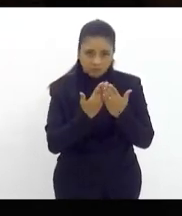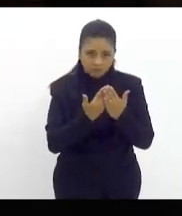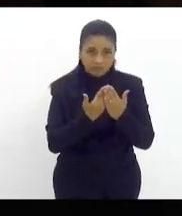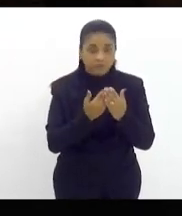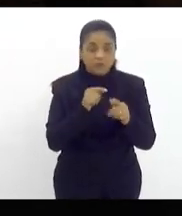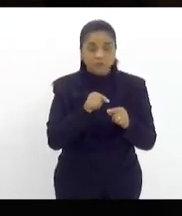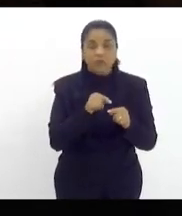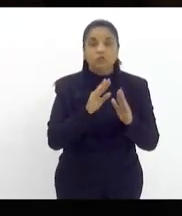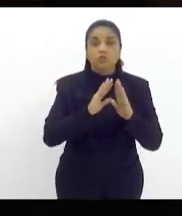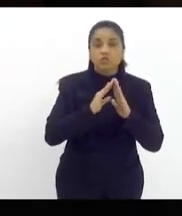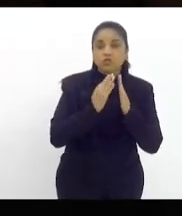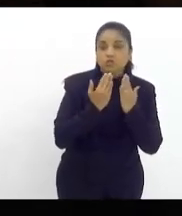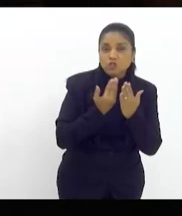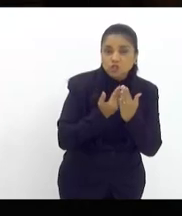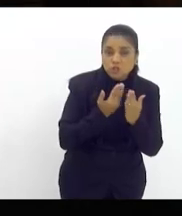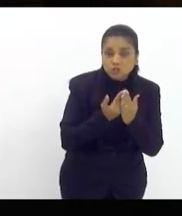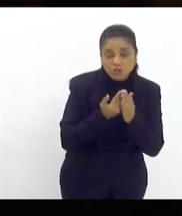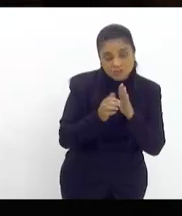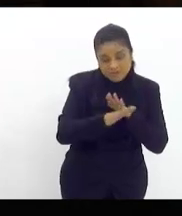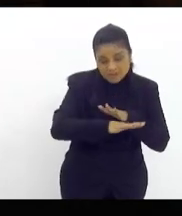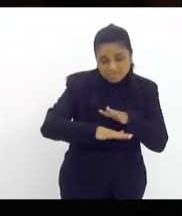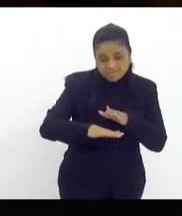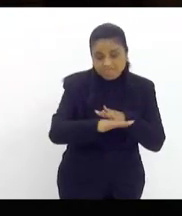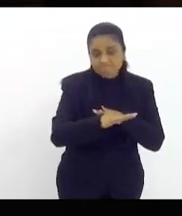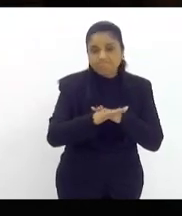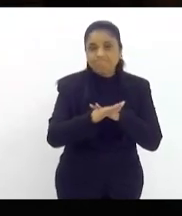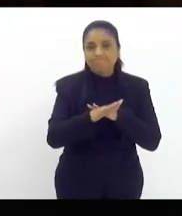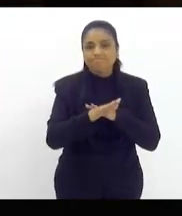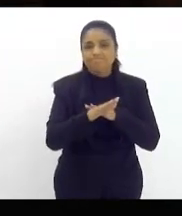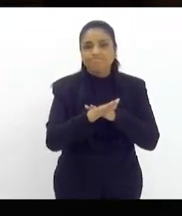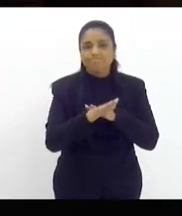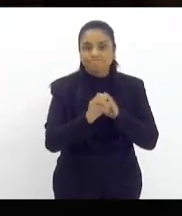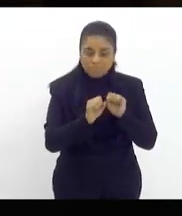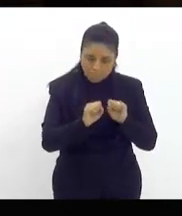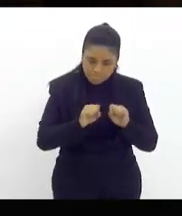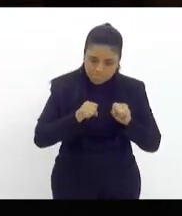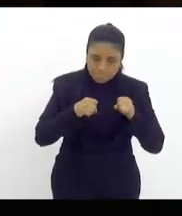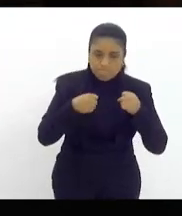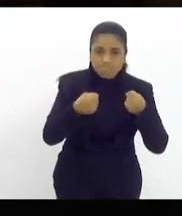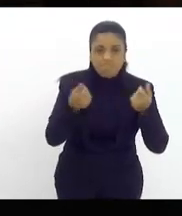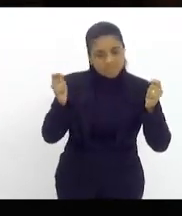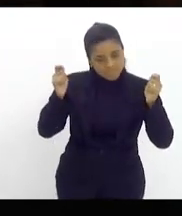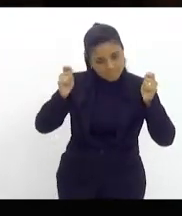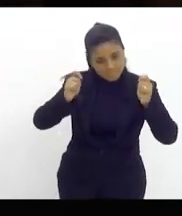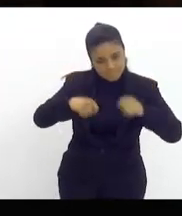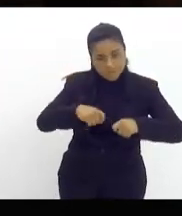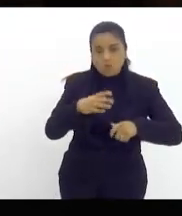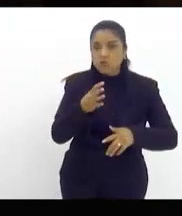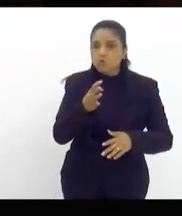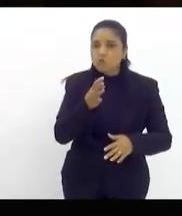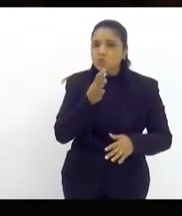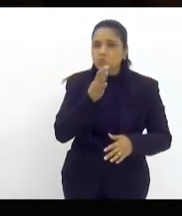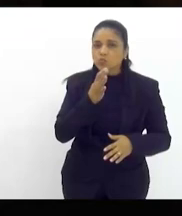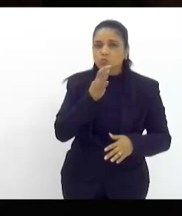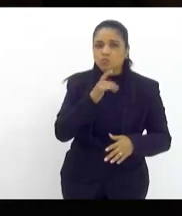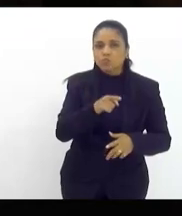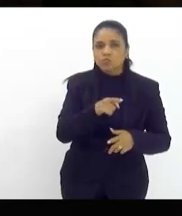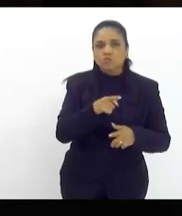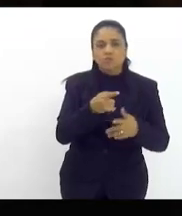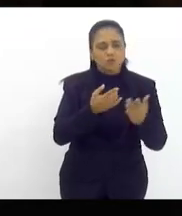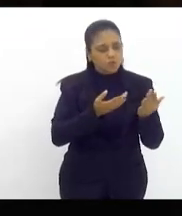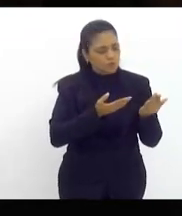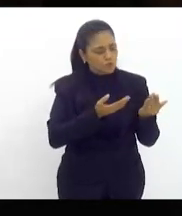escola que sempre foi um solo sagrado de potencialidade de reconhecimento da nossa